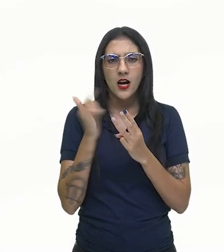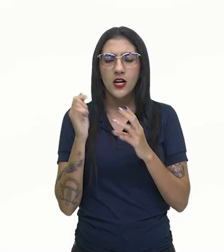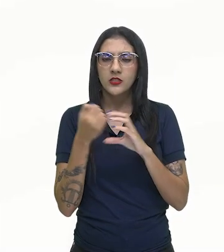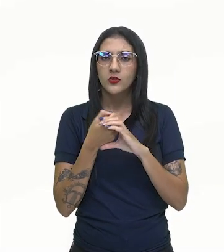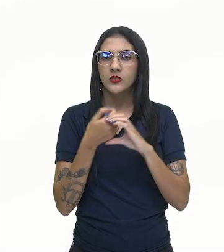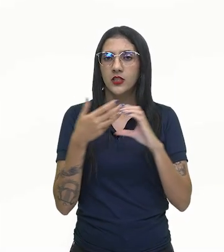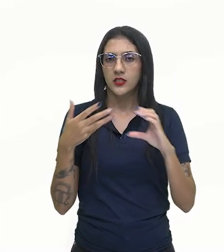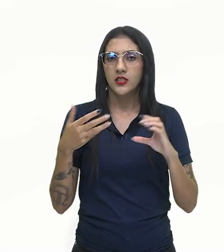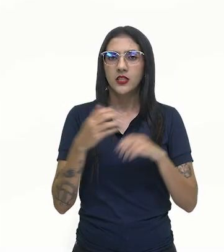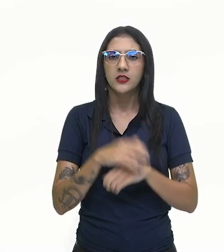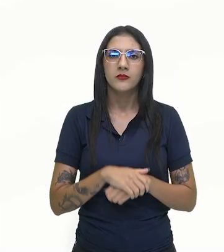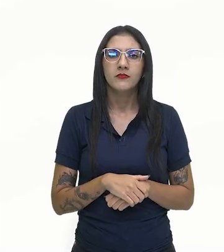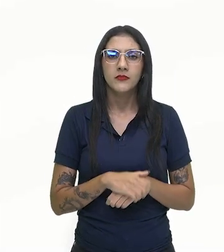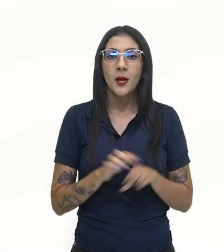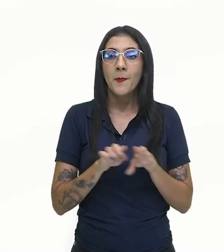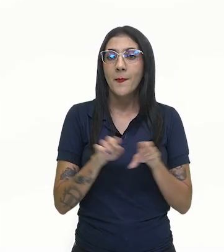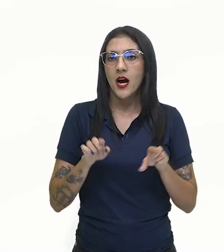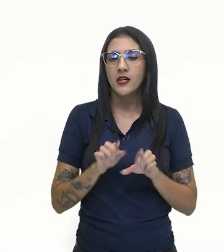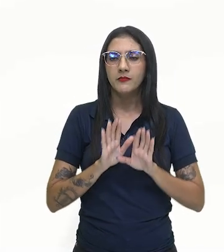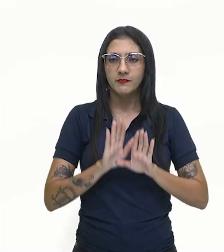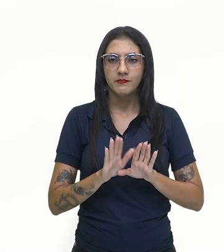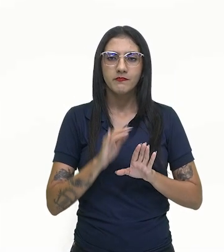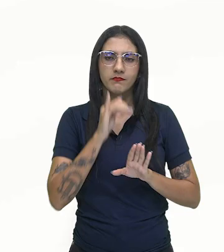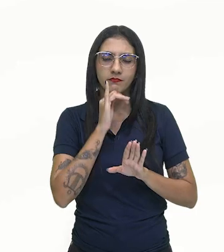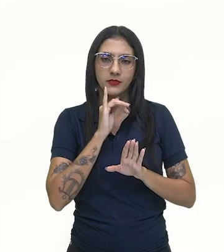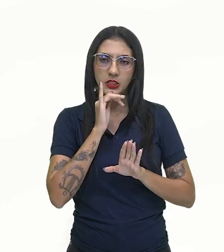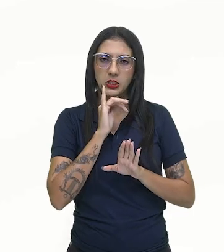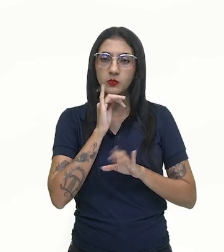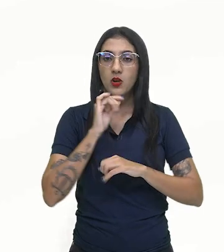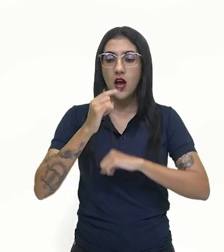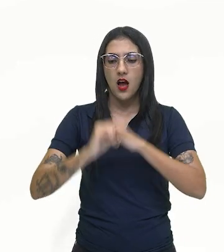propriedades. Agora, se os átomos eles são